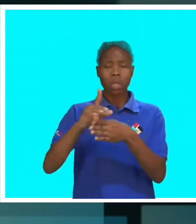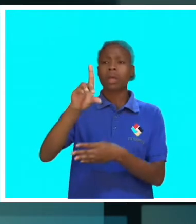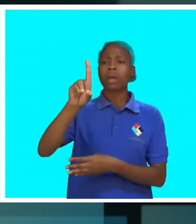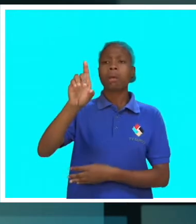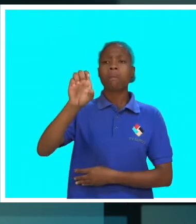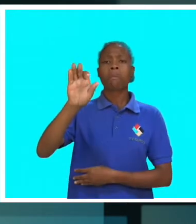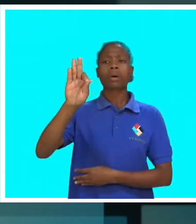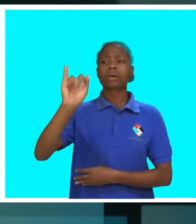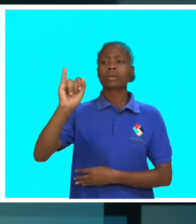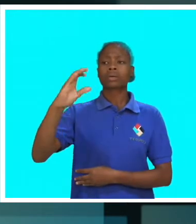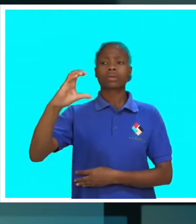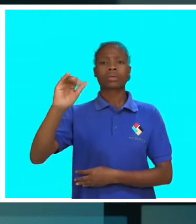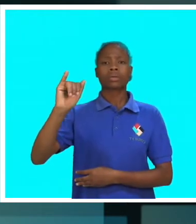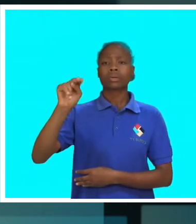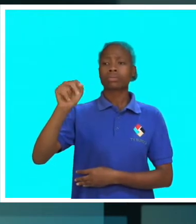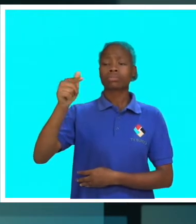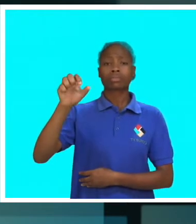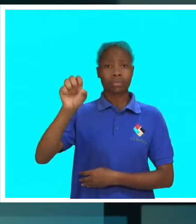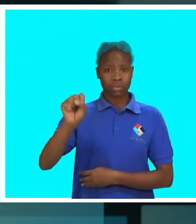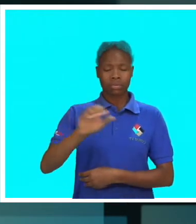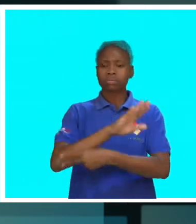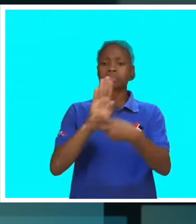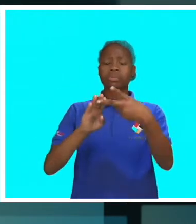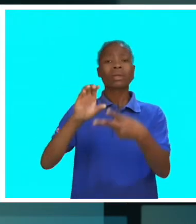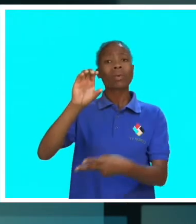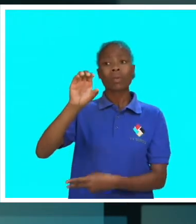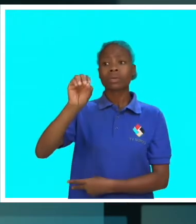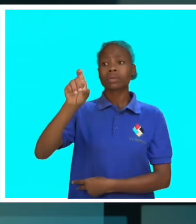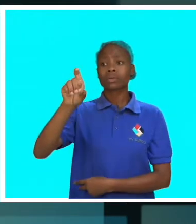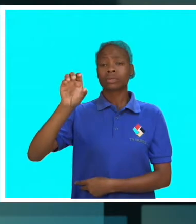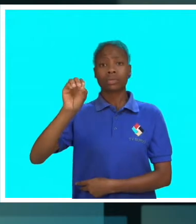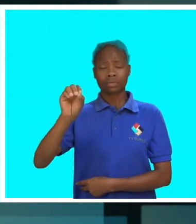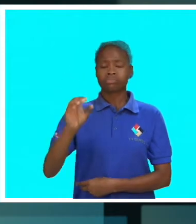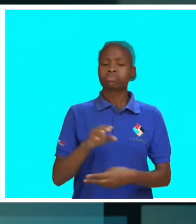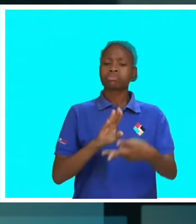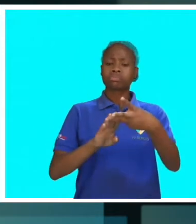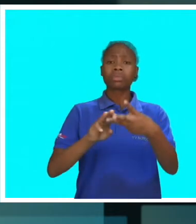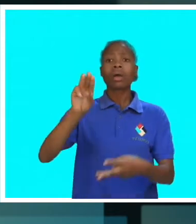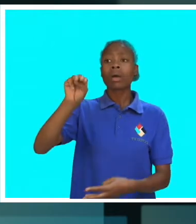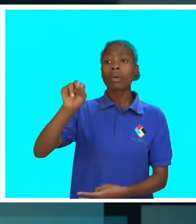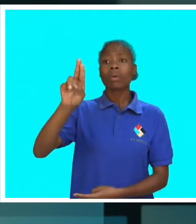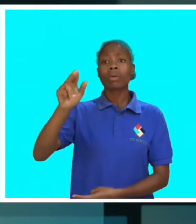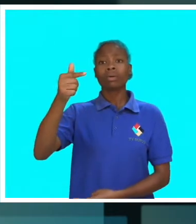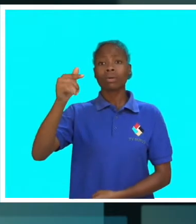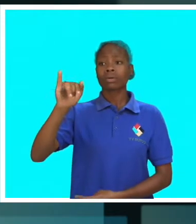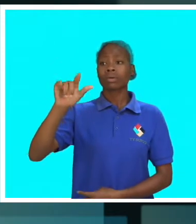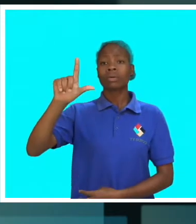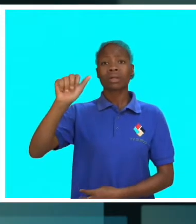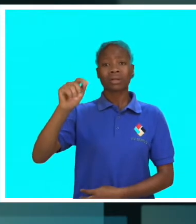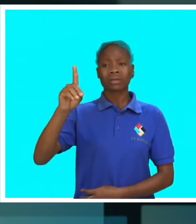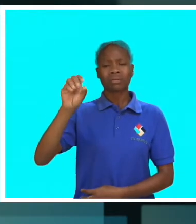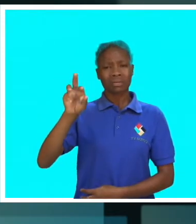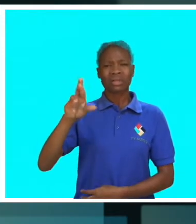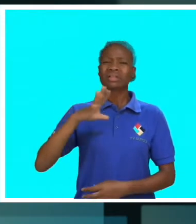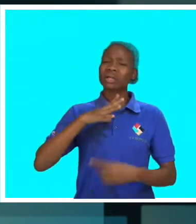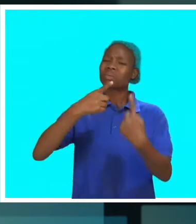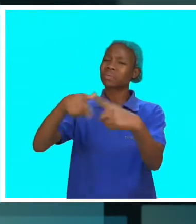semelhança de deficiente são igualmente pejorativos os termos pessoa portadora de